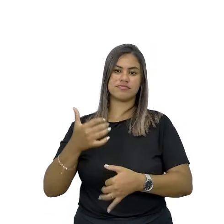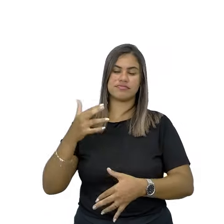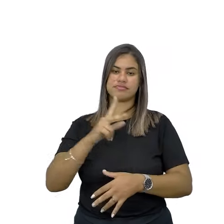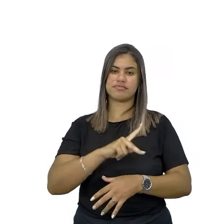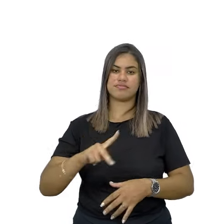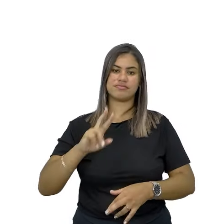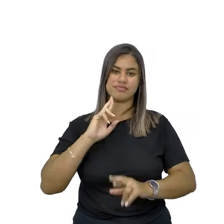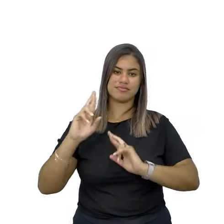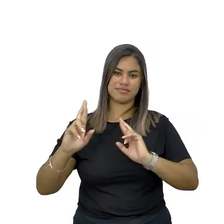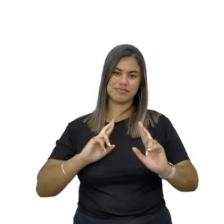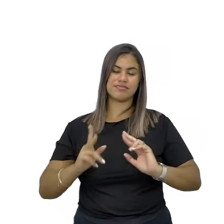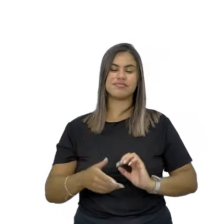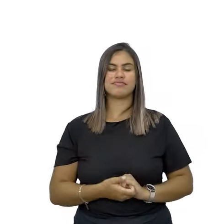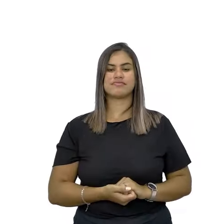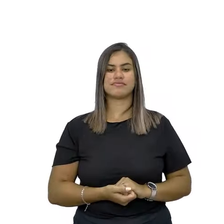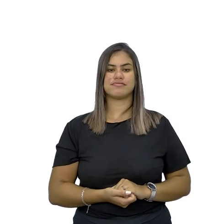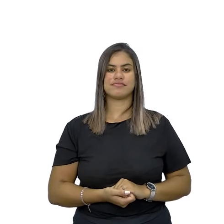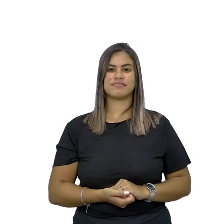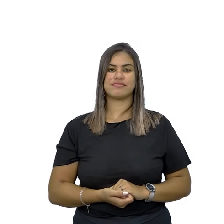professor.